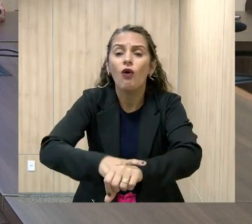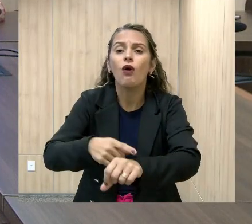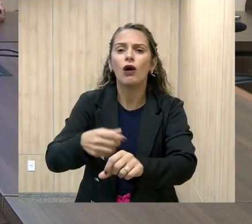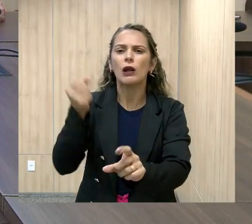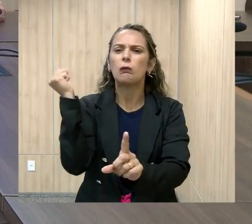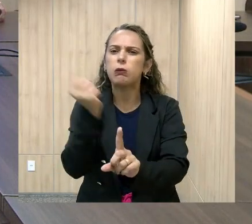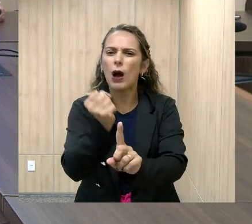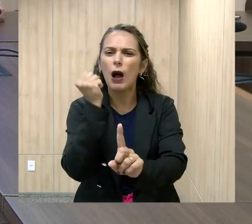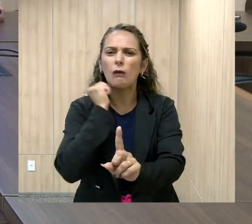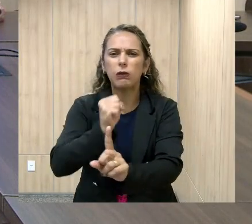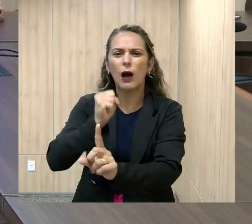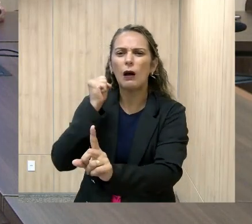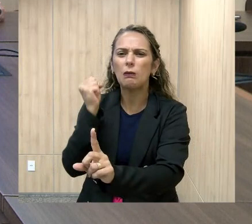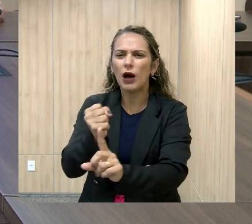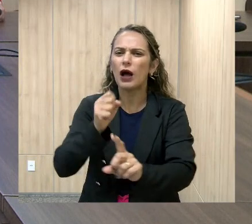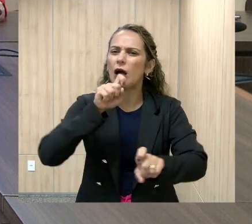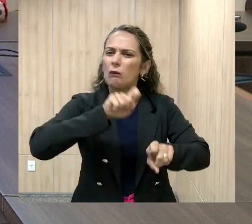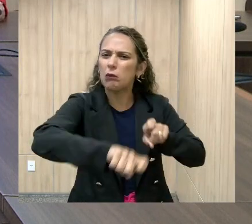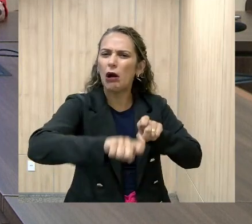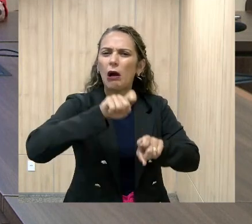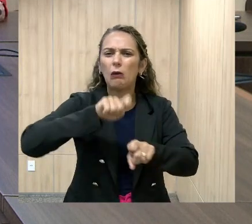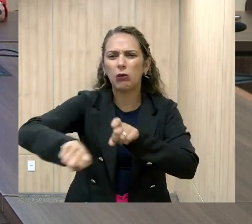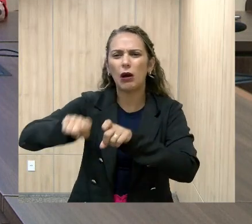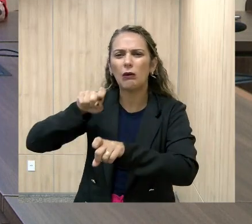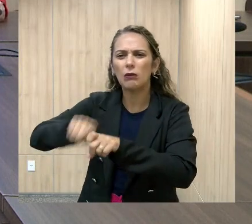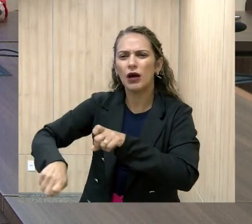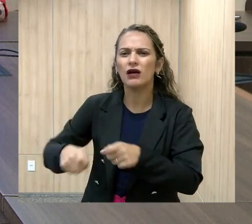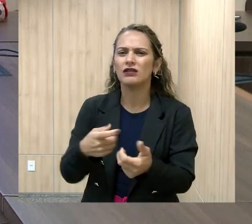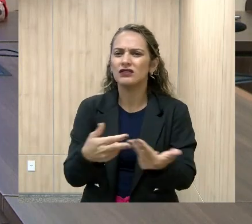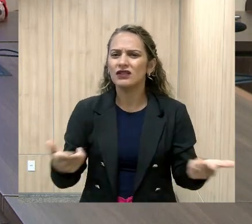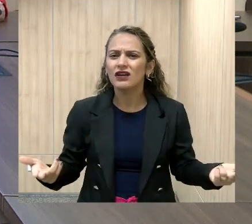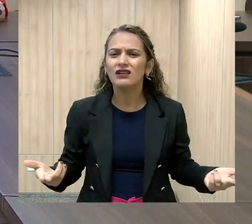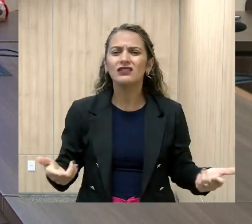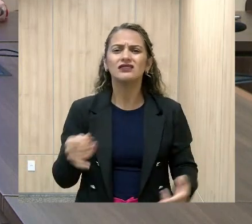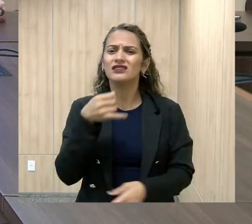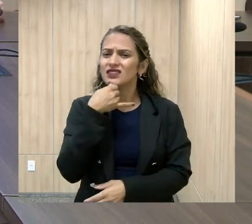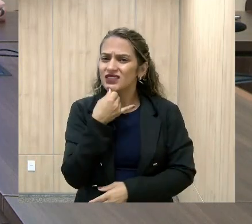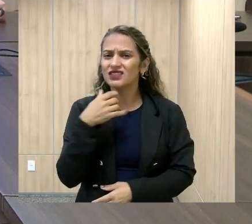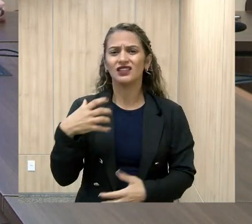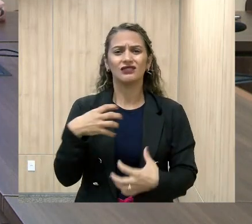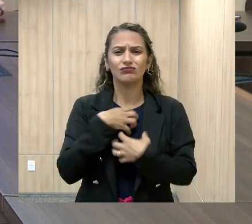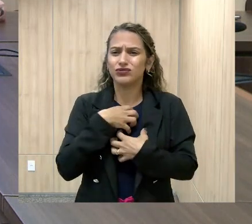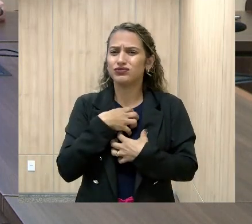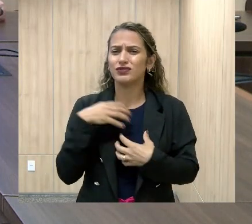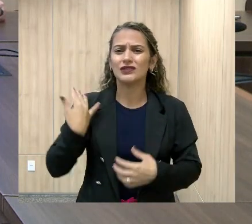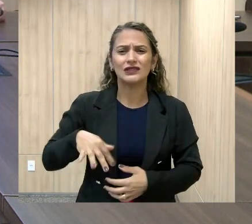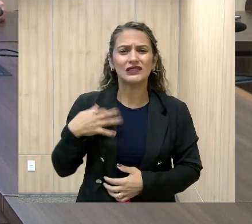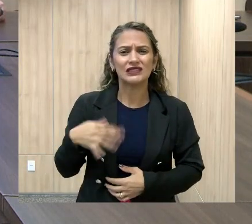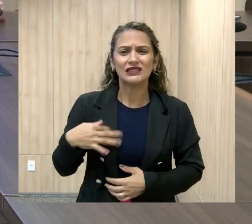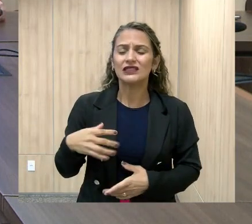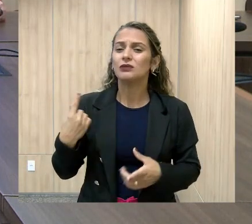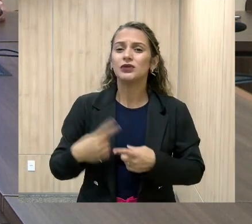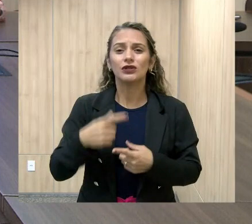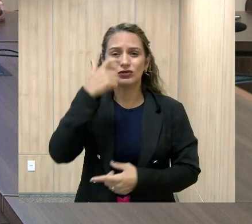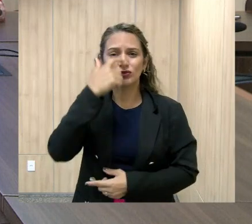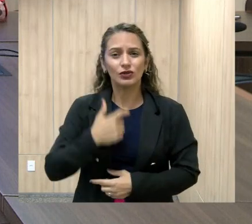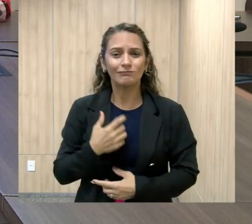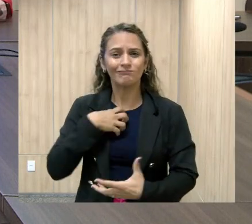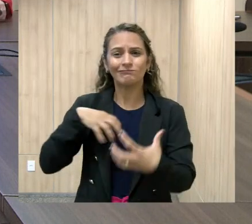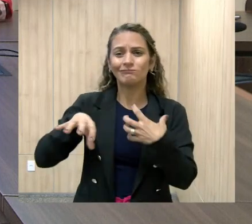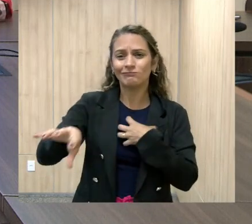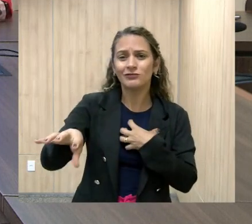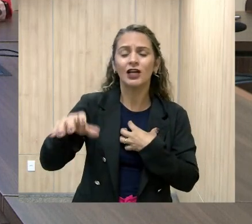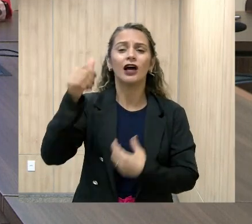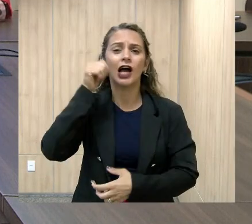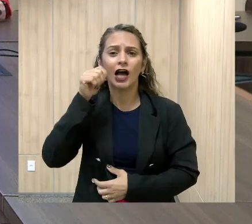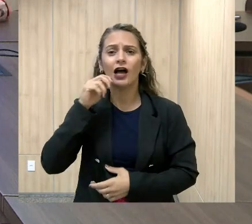sendo morta quantas mulheres nesse momento estão sendo violentadas estuprada sabe ela aumentava isso dói dói na gente porque eu sou mulher